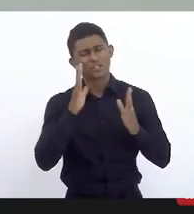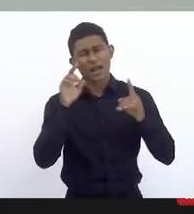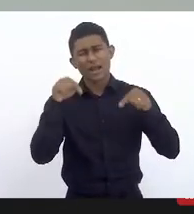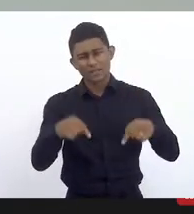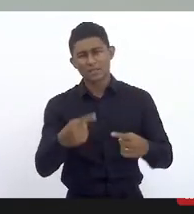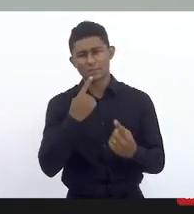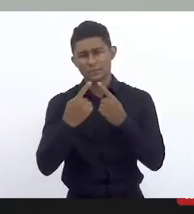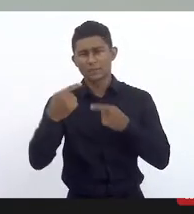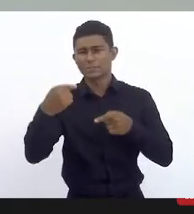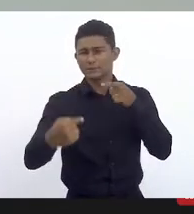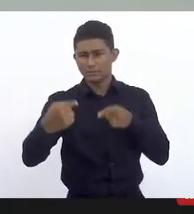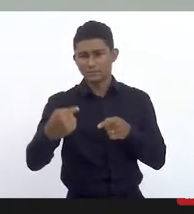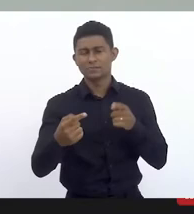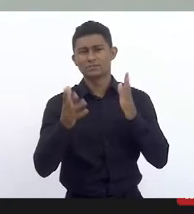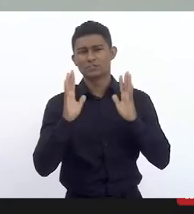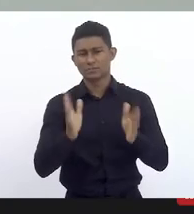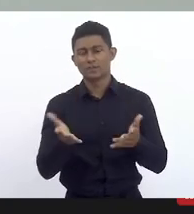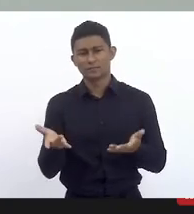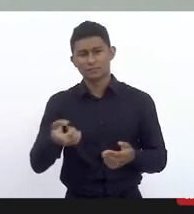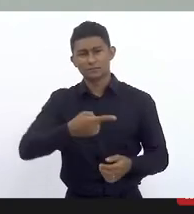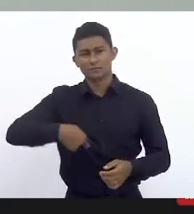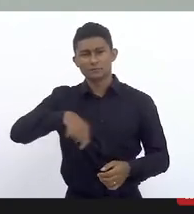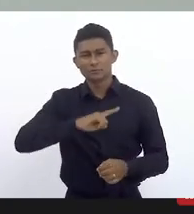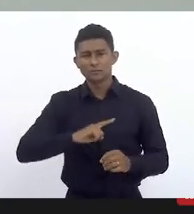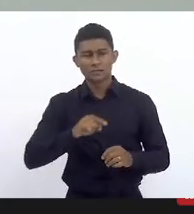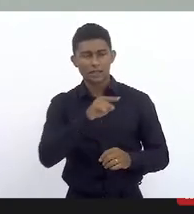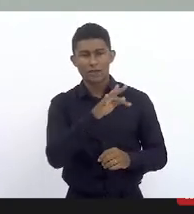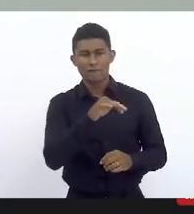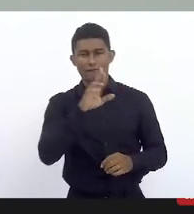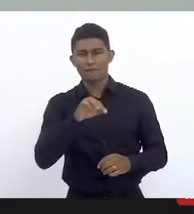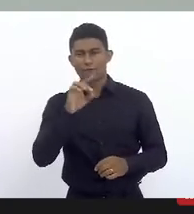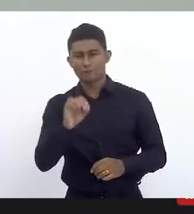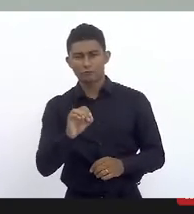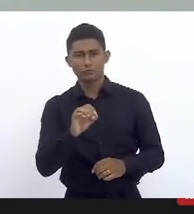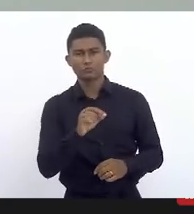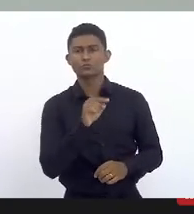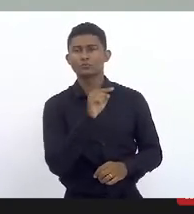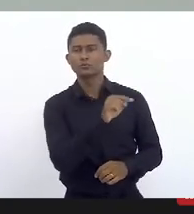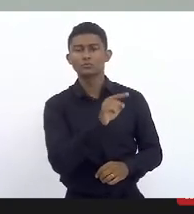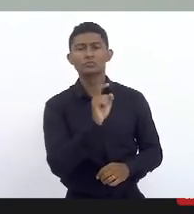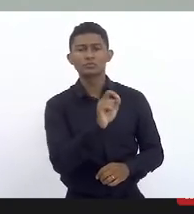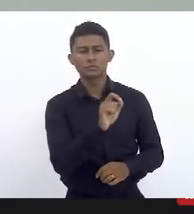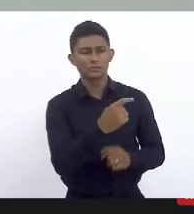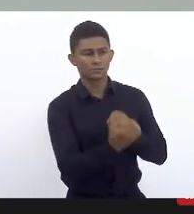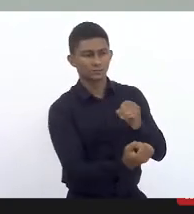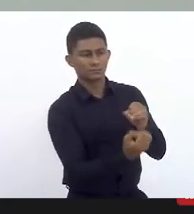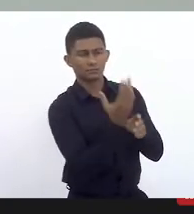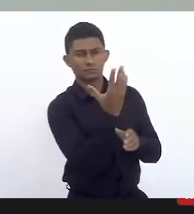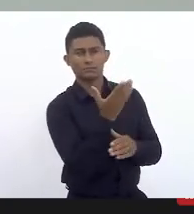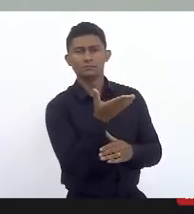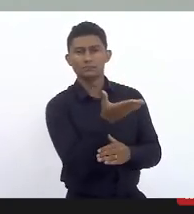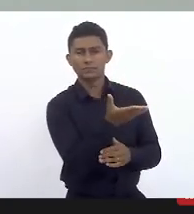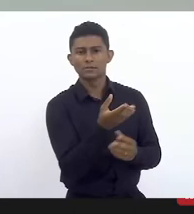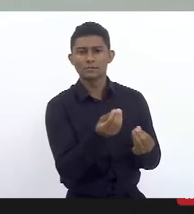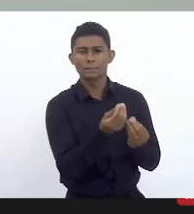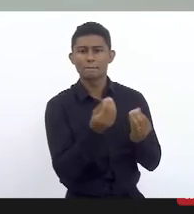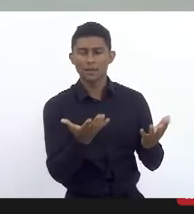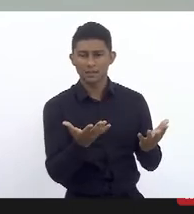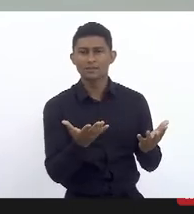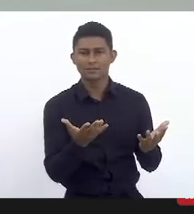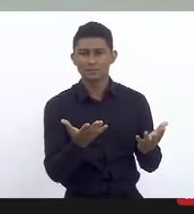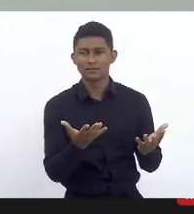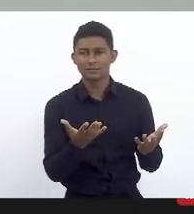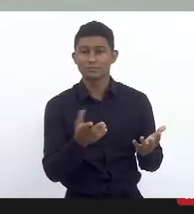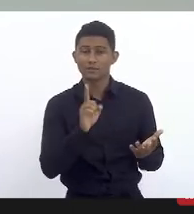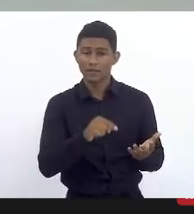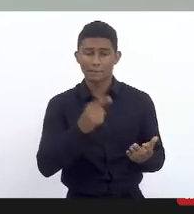anteriormente que a gente está fazendo, esse fundo tem uma criação com efeitos prospectivos, é algo